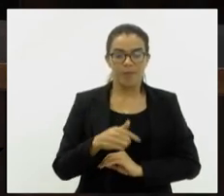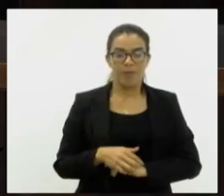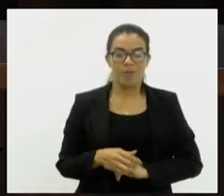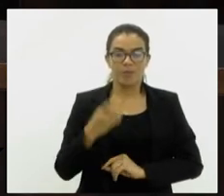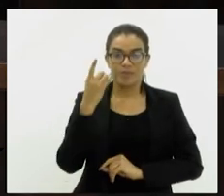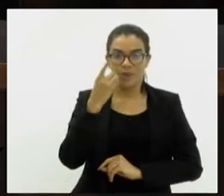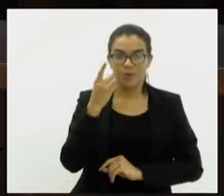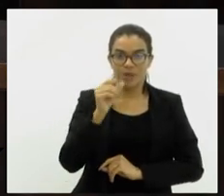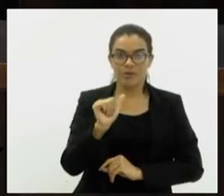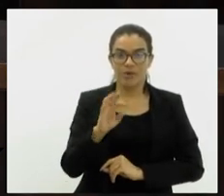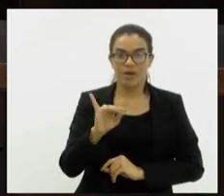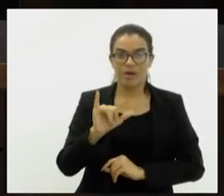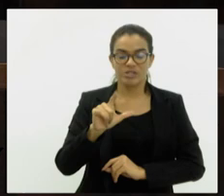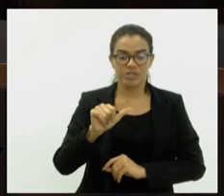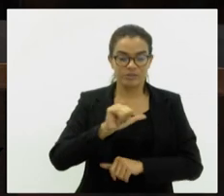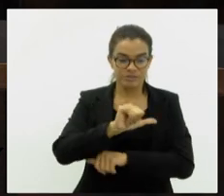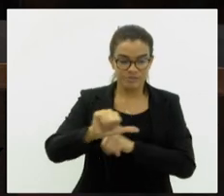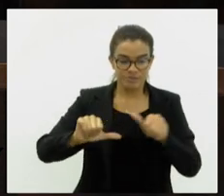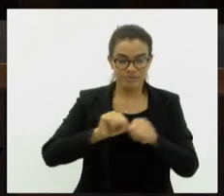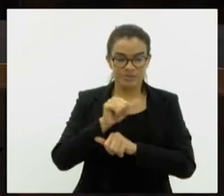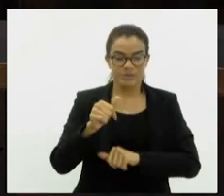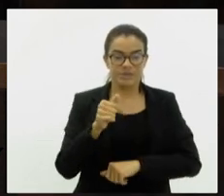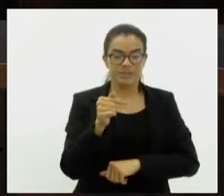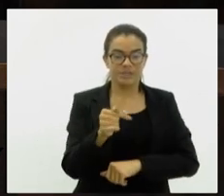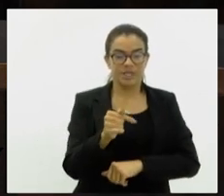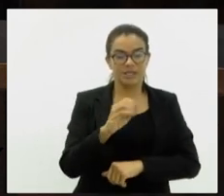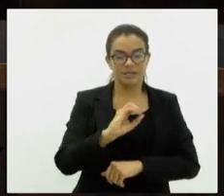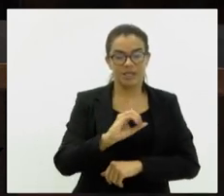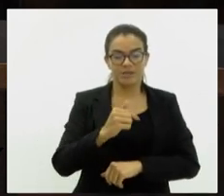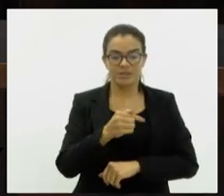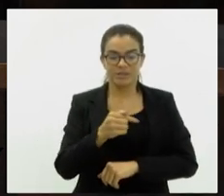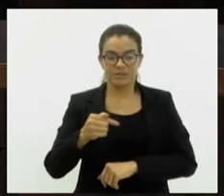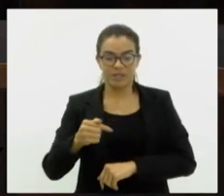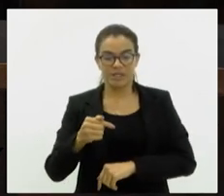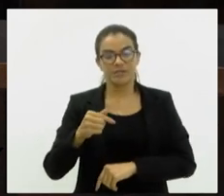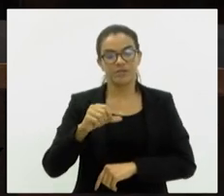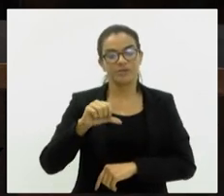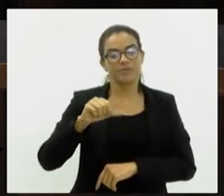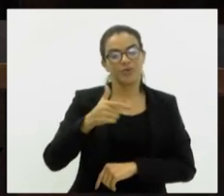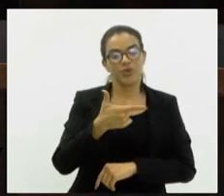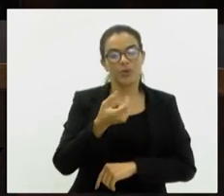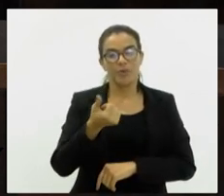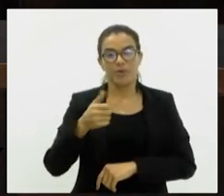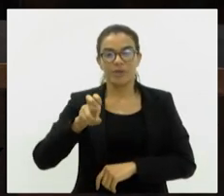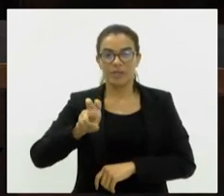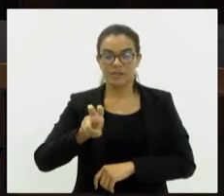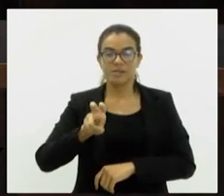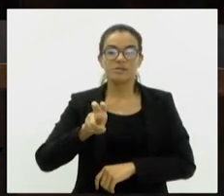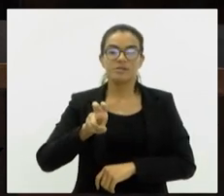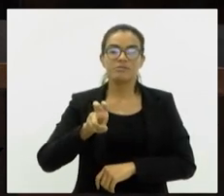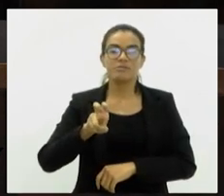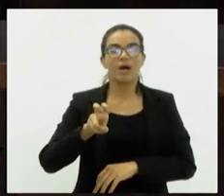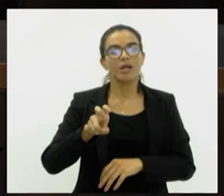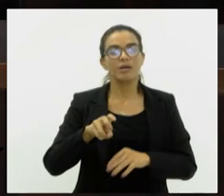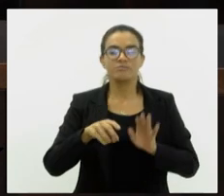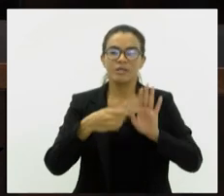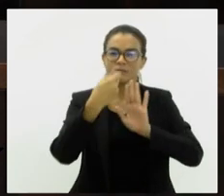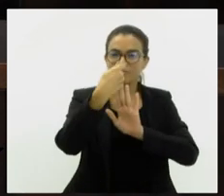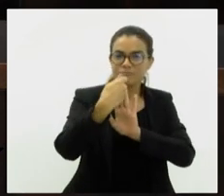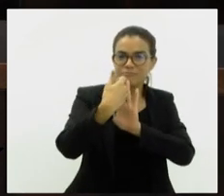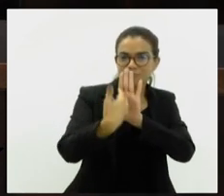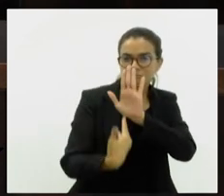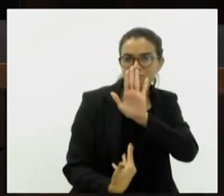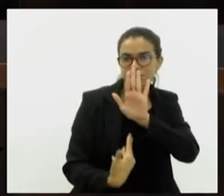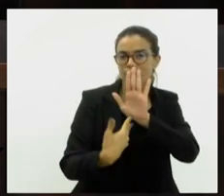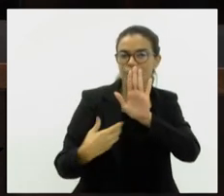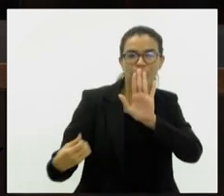deputado Átila Nunes, que altera a lei 7077 de 9 de outubro de 2015 para estender os benefícios de